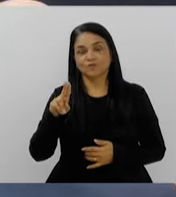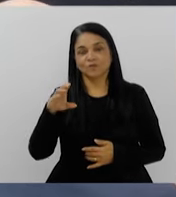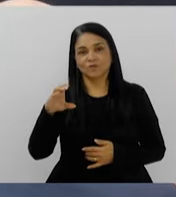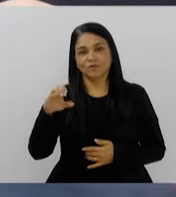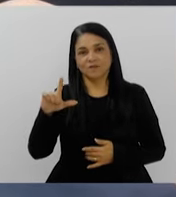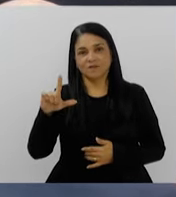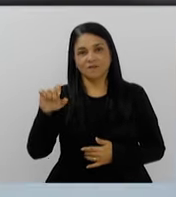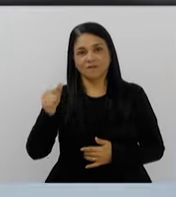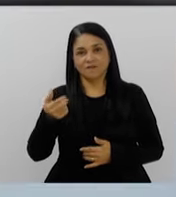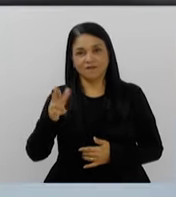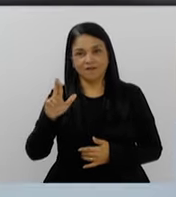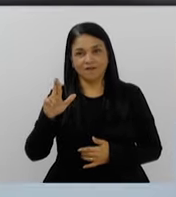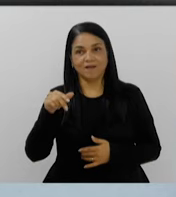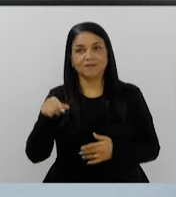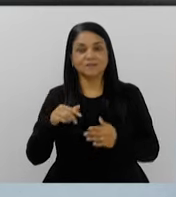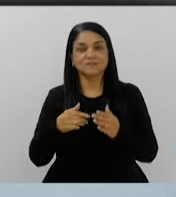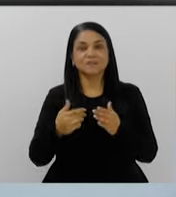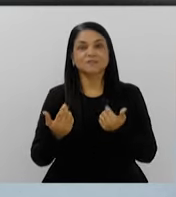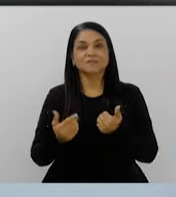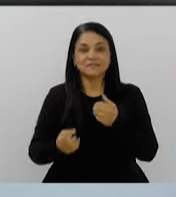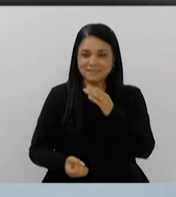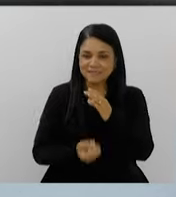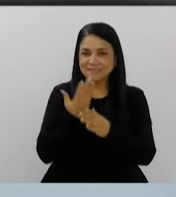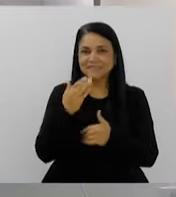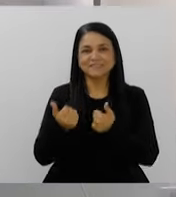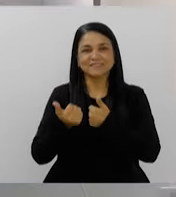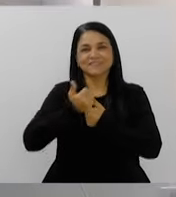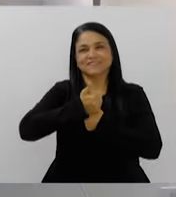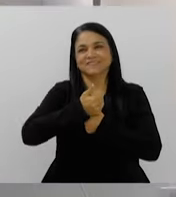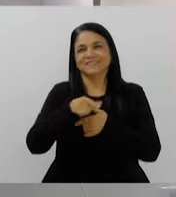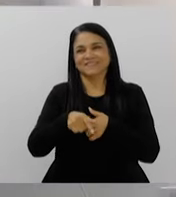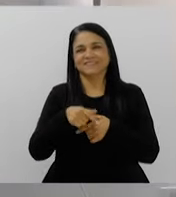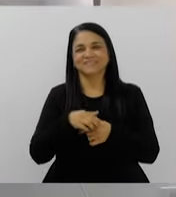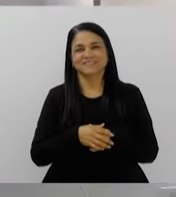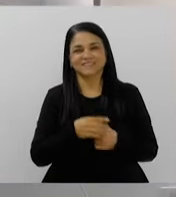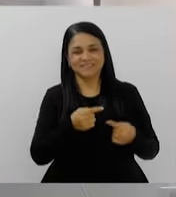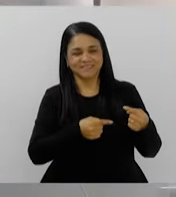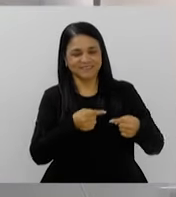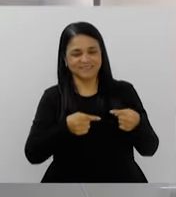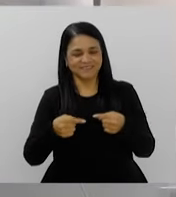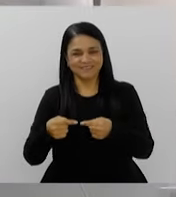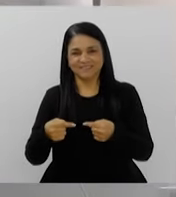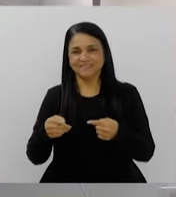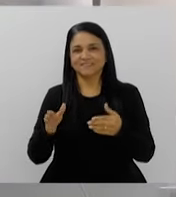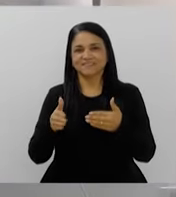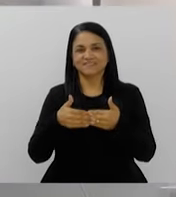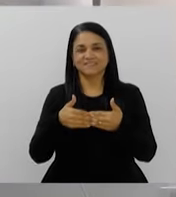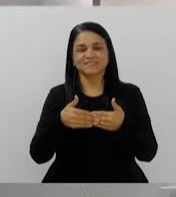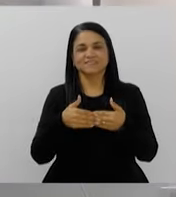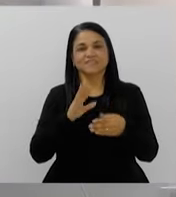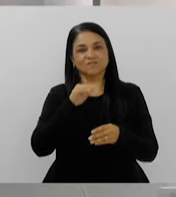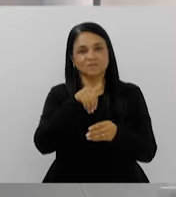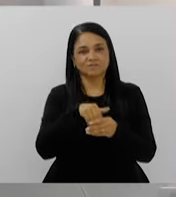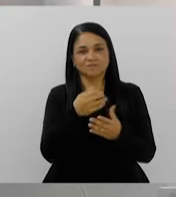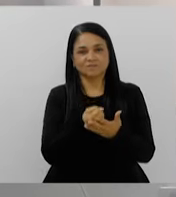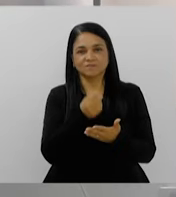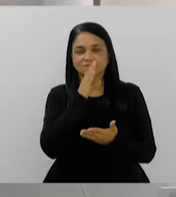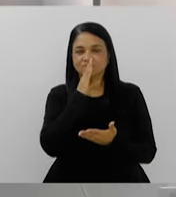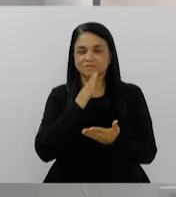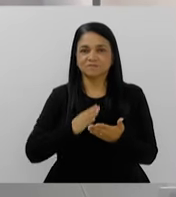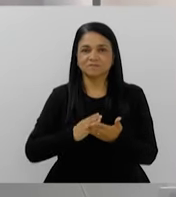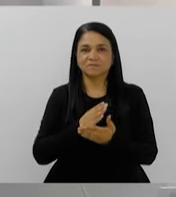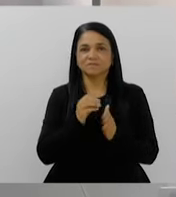E nasceu um substitutivo. Não havendo quem queira discutir. Encerrada a discussão. Em votação, senhores que aprovam, permaneçam como